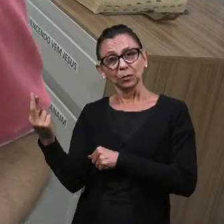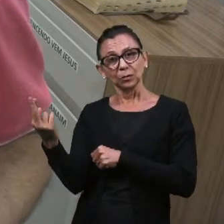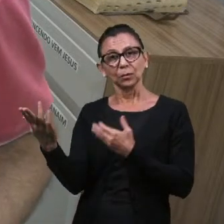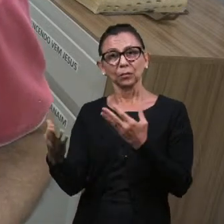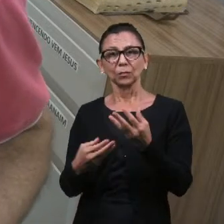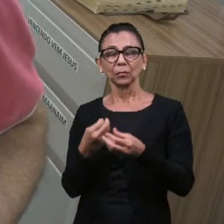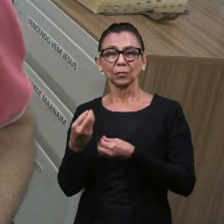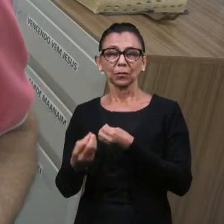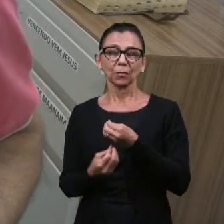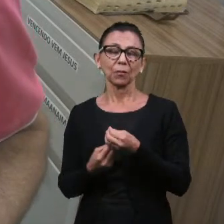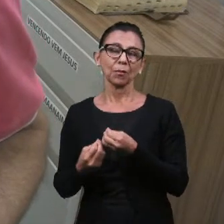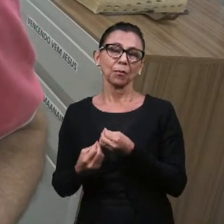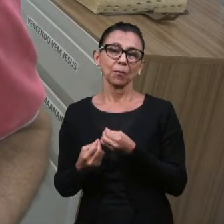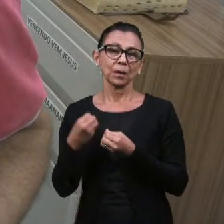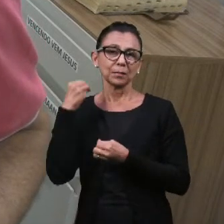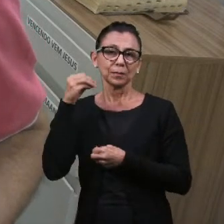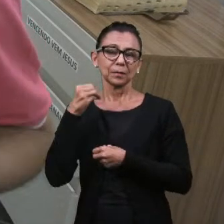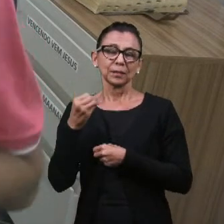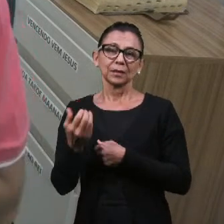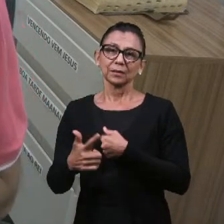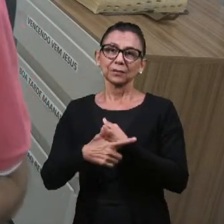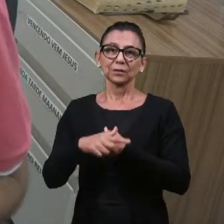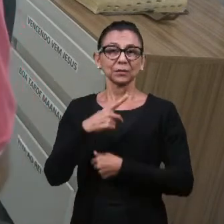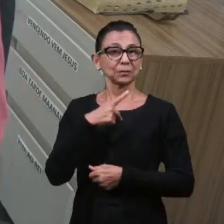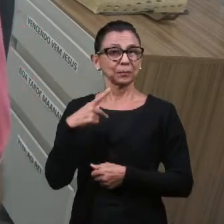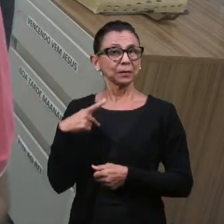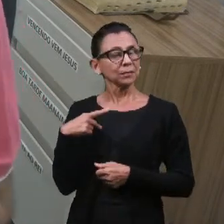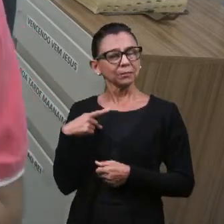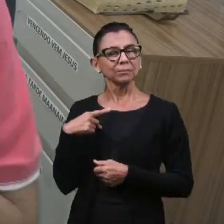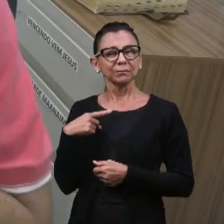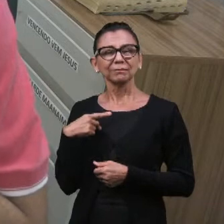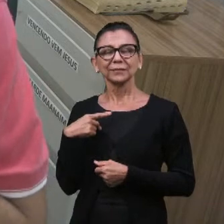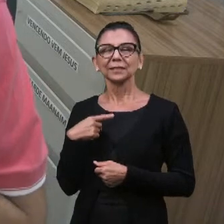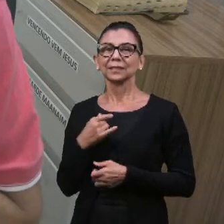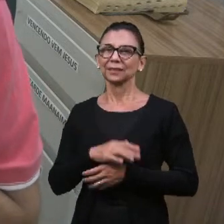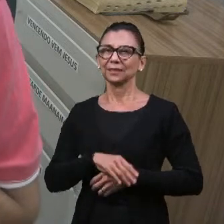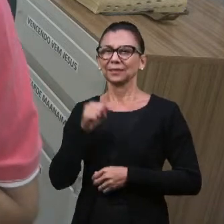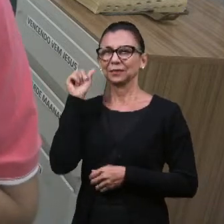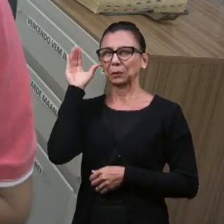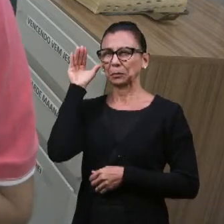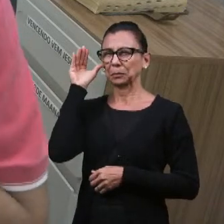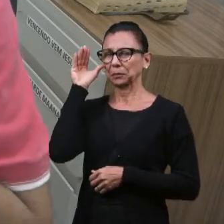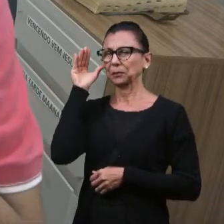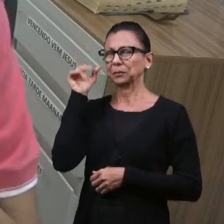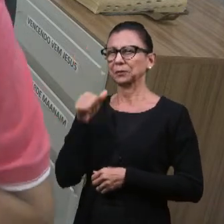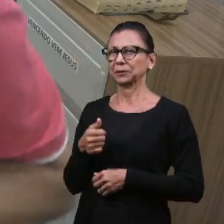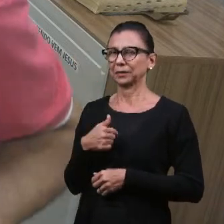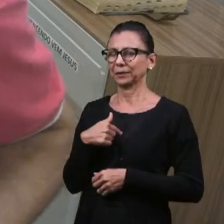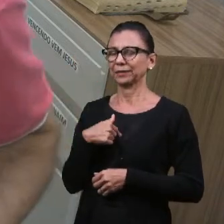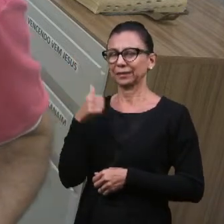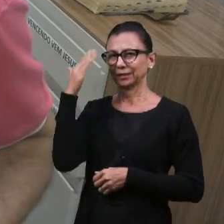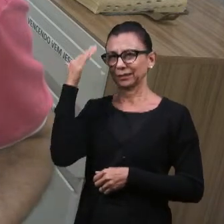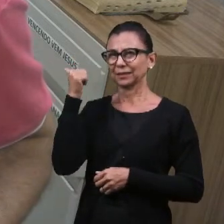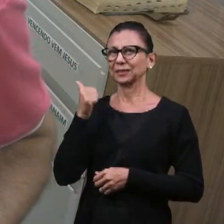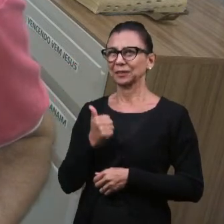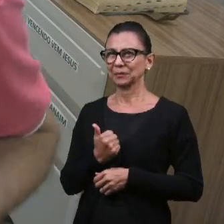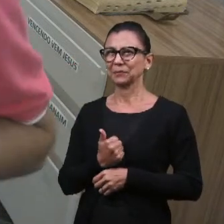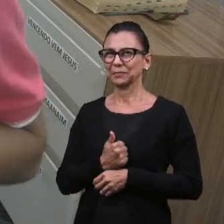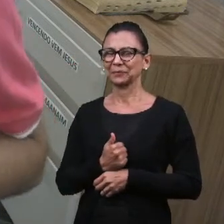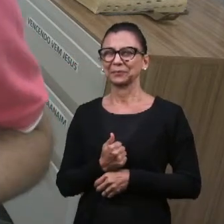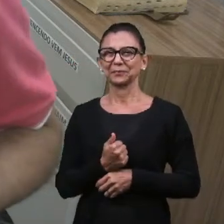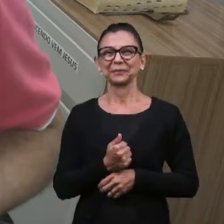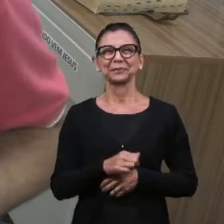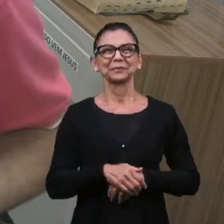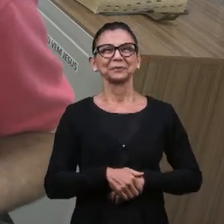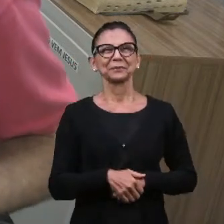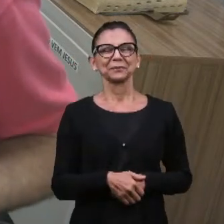detalhes que são muito importantes para as ovelhas saberem, e eu também, eu quero saber, sou curioso, quero saber um pouco mais da vida do pastor. E